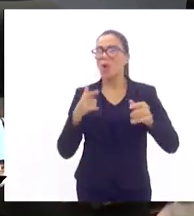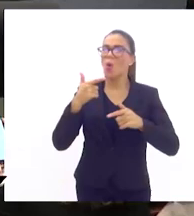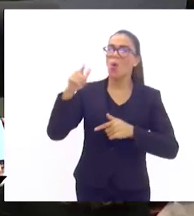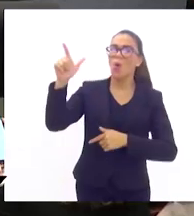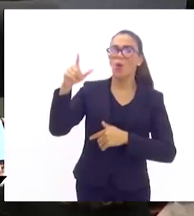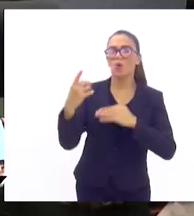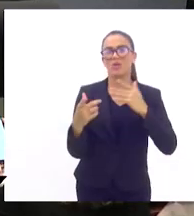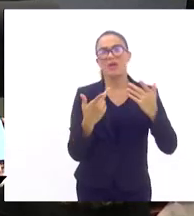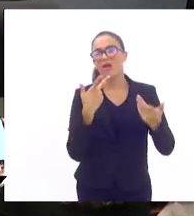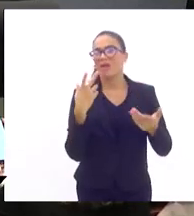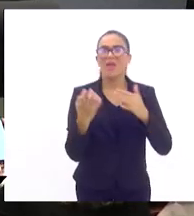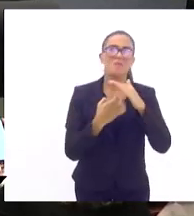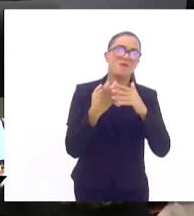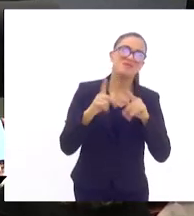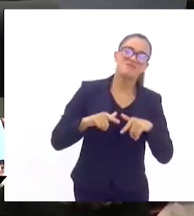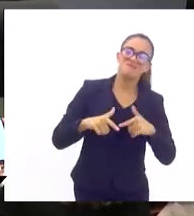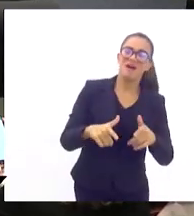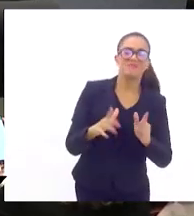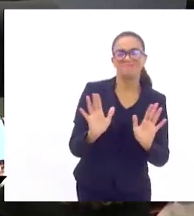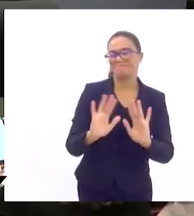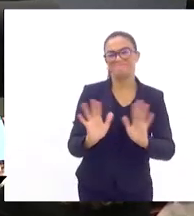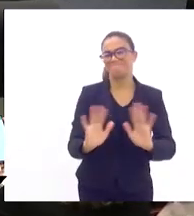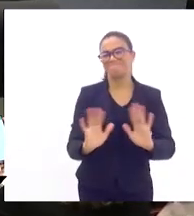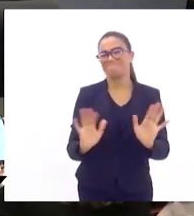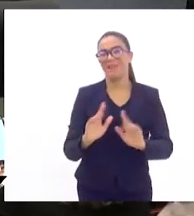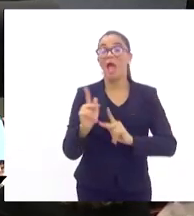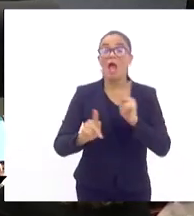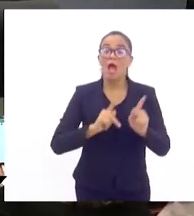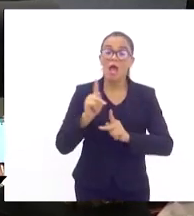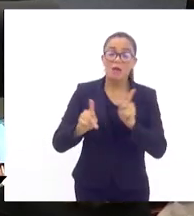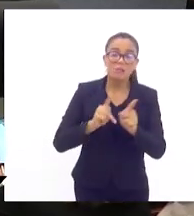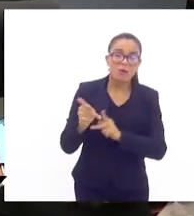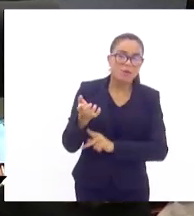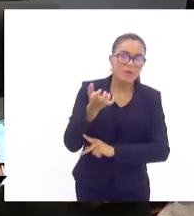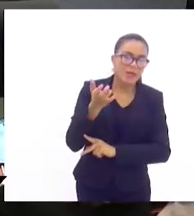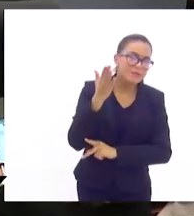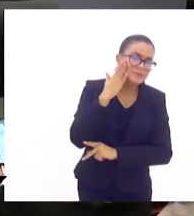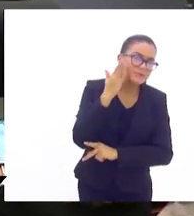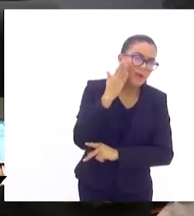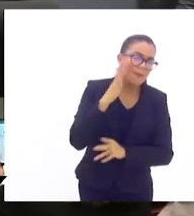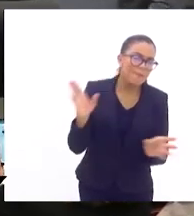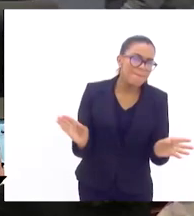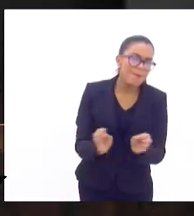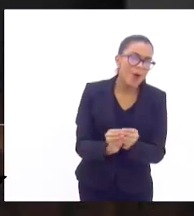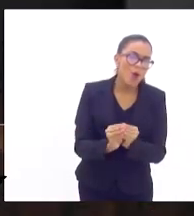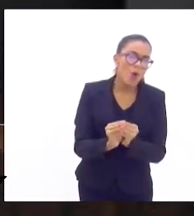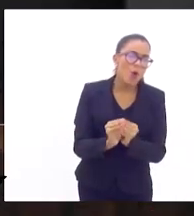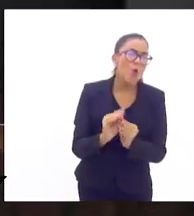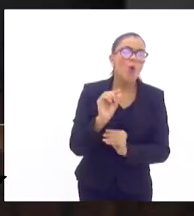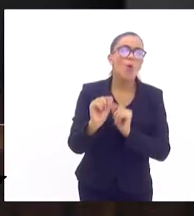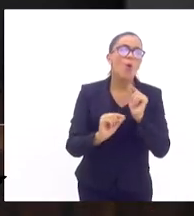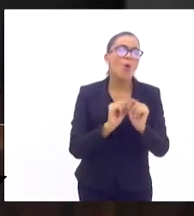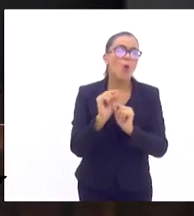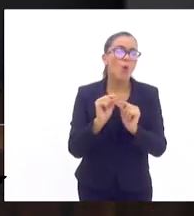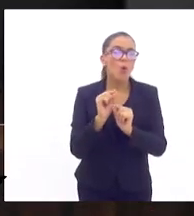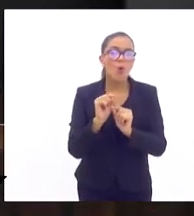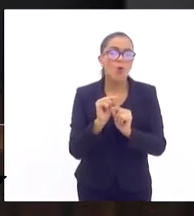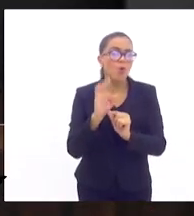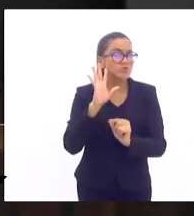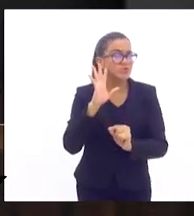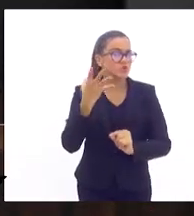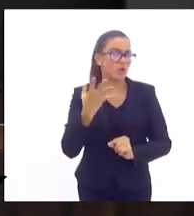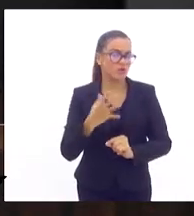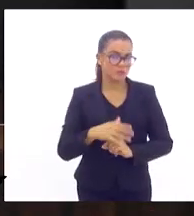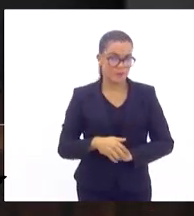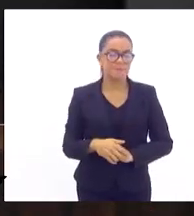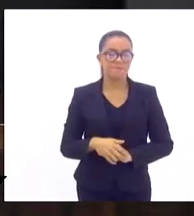empresa, o que ela faz, deixou de fazer, não é isso que a população quer ouvir. A população quer o resumo do que foi tirado aqui na audiência pública. Então, por favor,